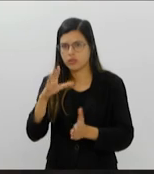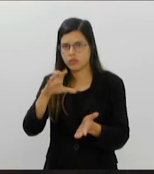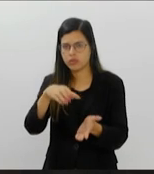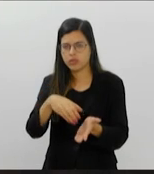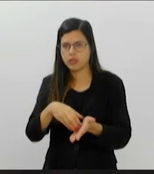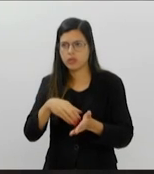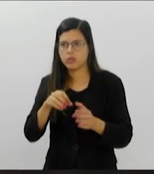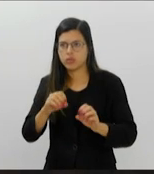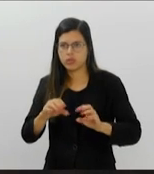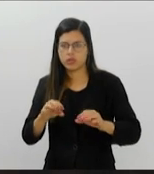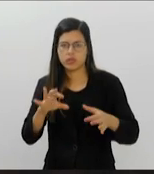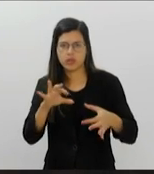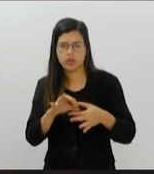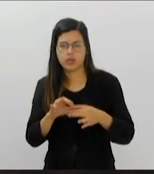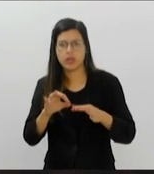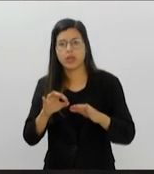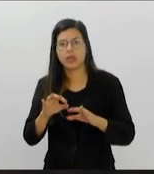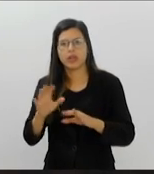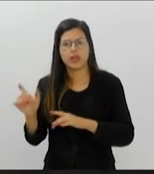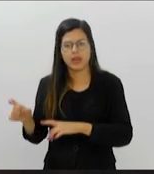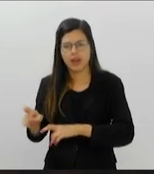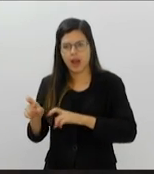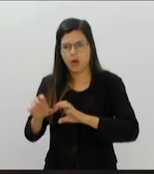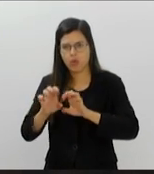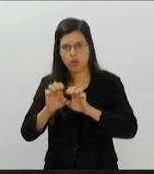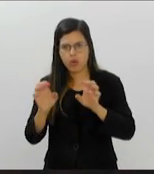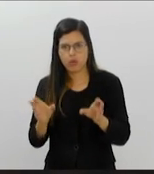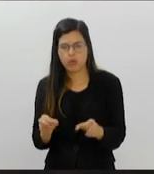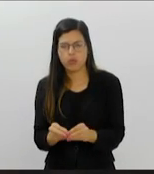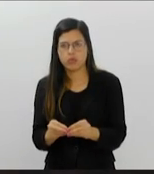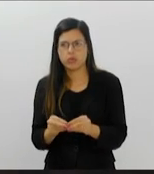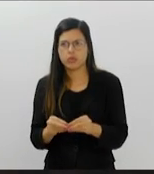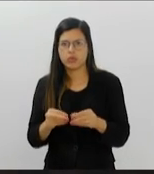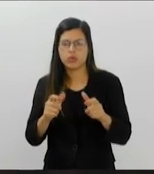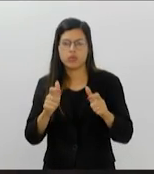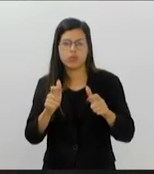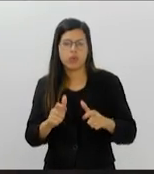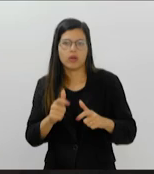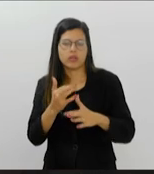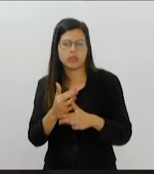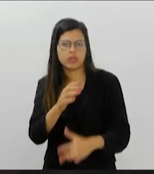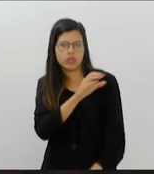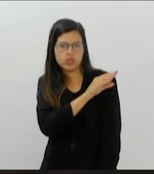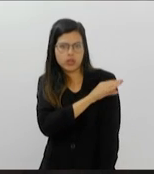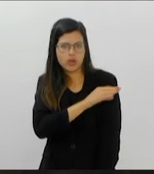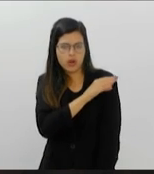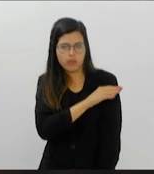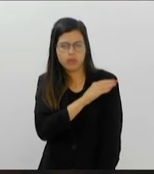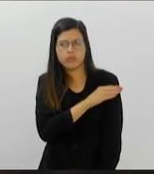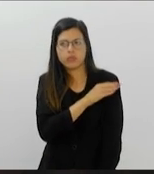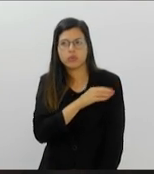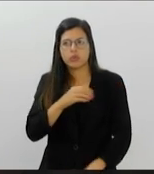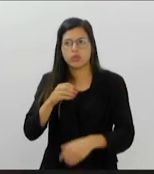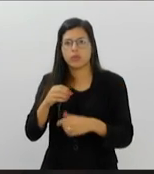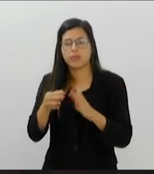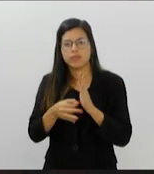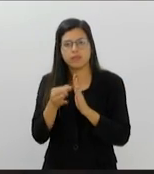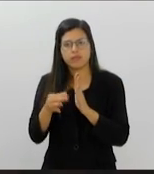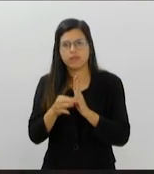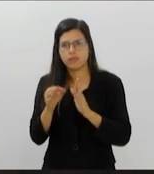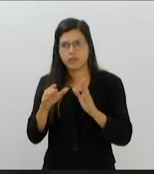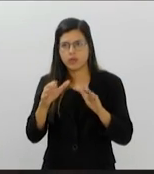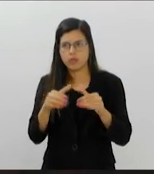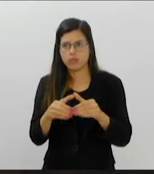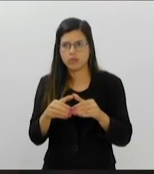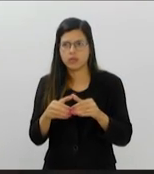em Agroecologia Santa Rita, localizado no município de Campos, Goitacazes. Parecer da Comissão de Indicações